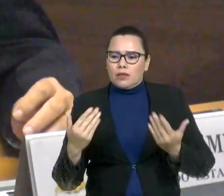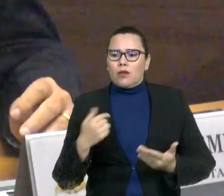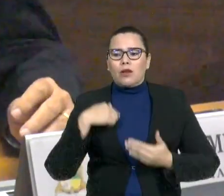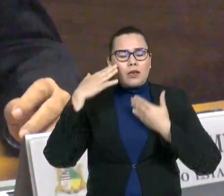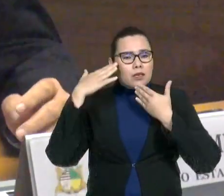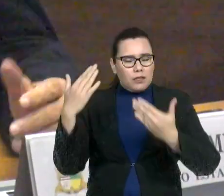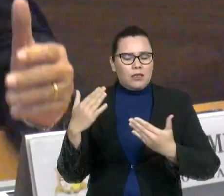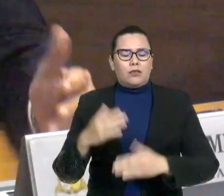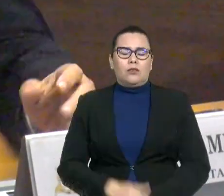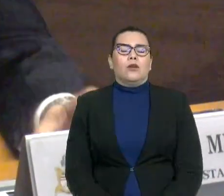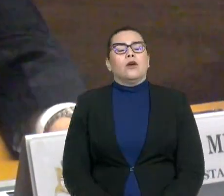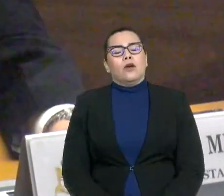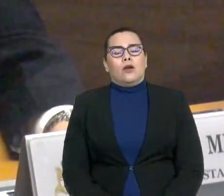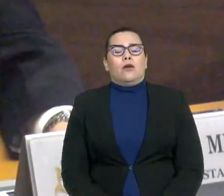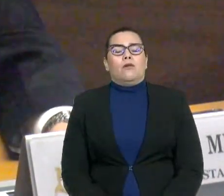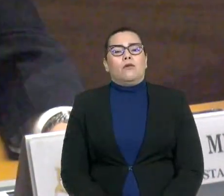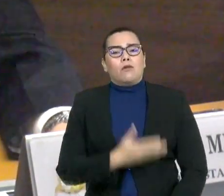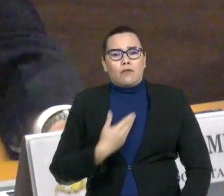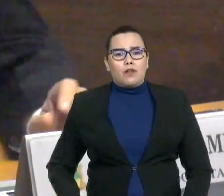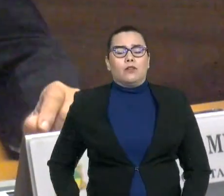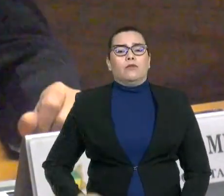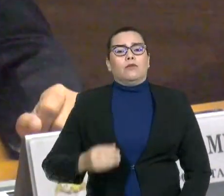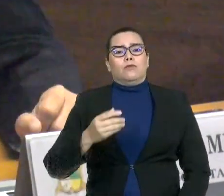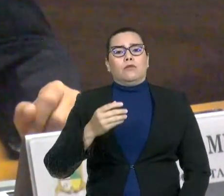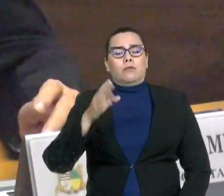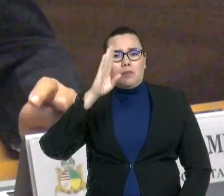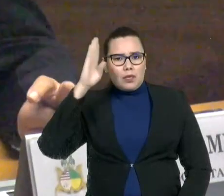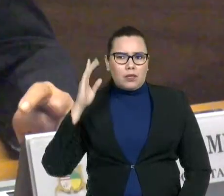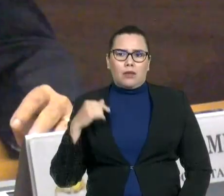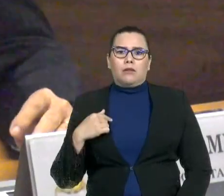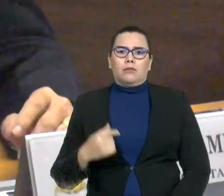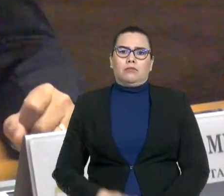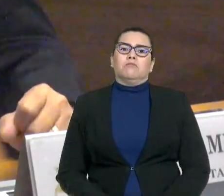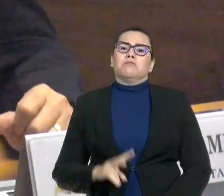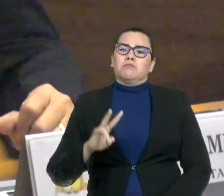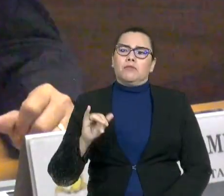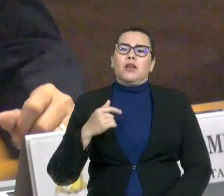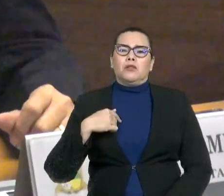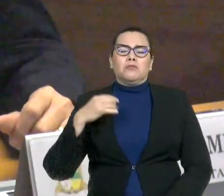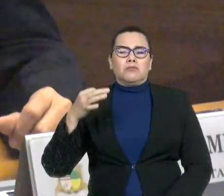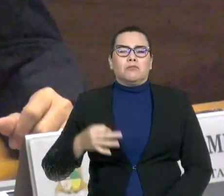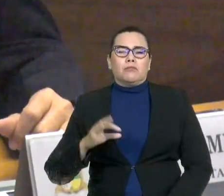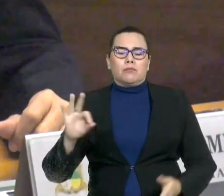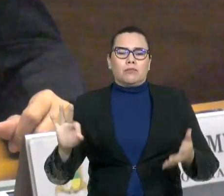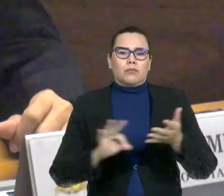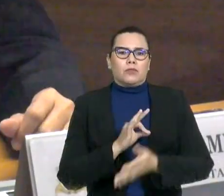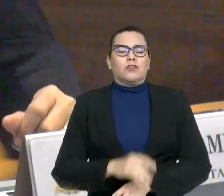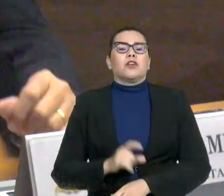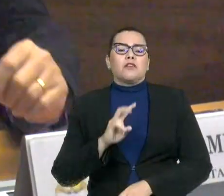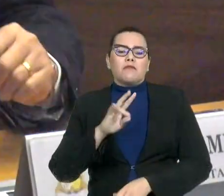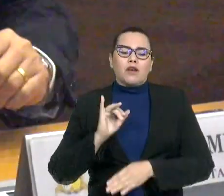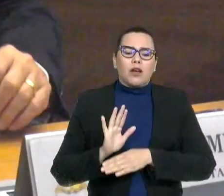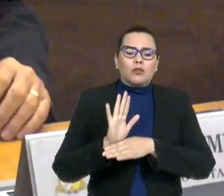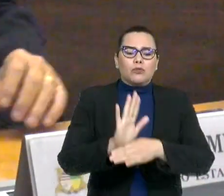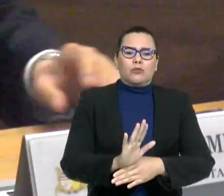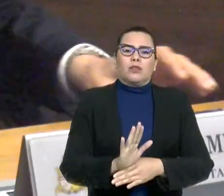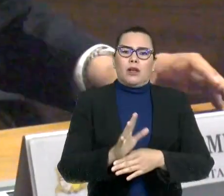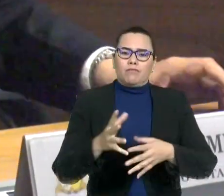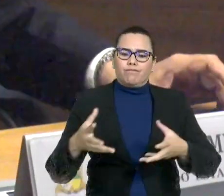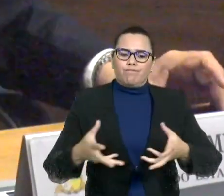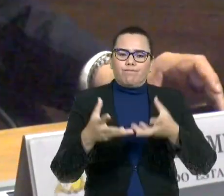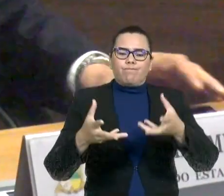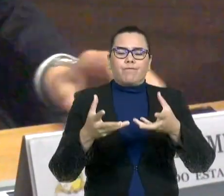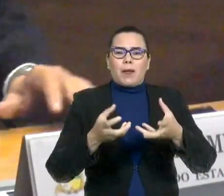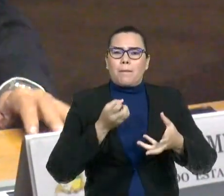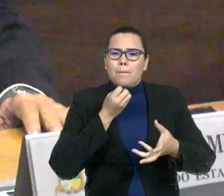haverá de sancionar, e com isso nós estaremos dando boa contribuição para a sociedade do nosso Estado. Eu agradeço os esclarecimentos